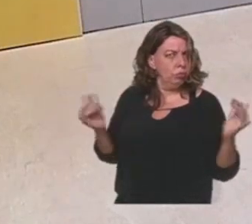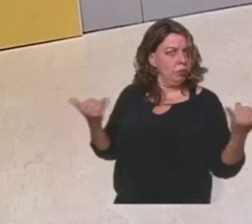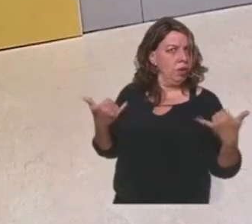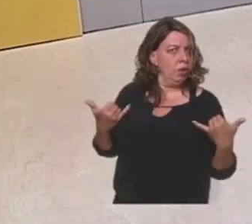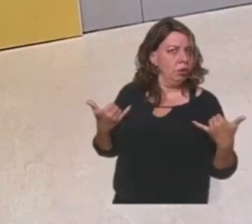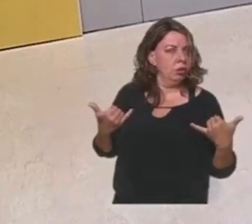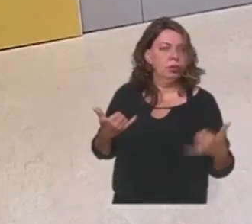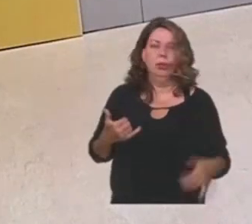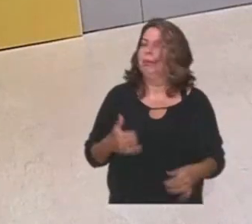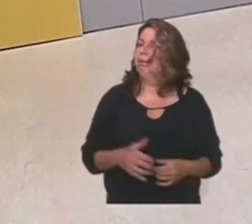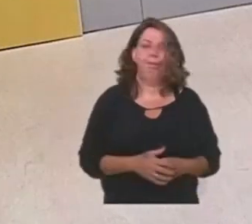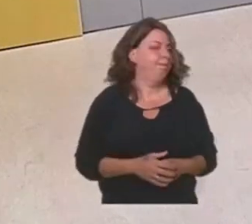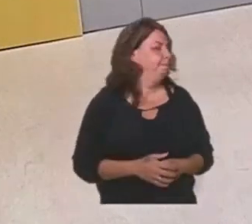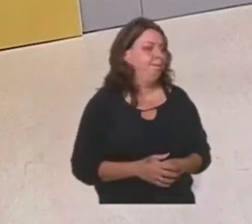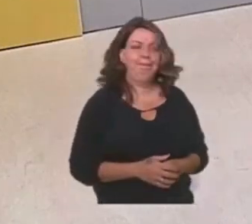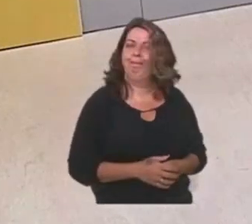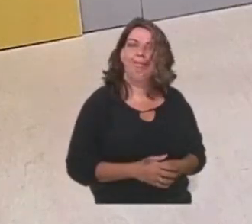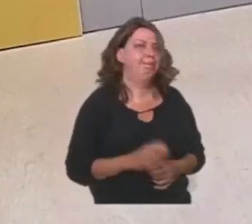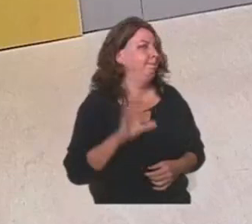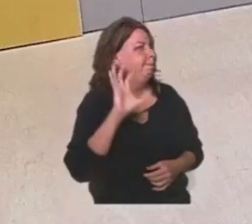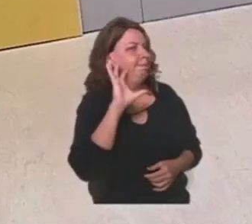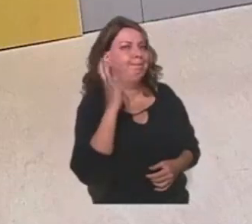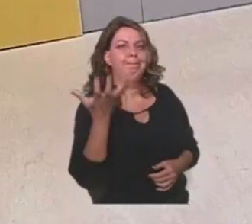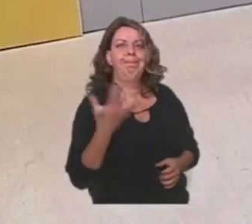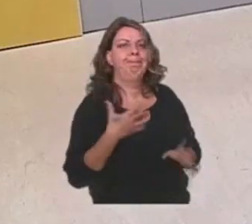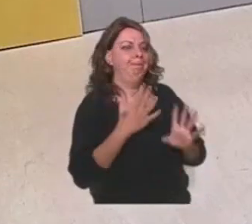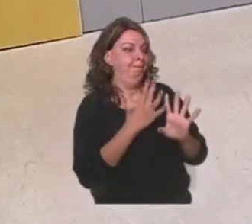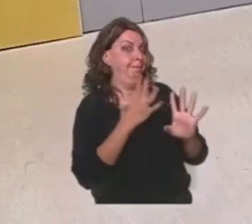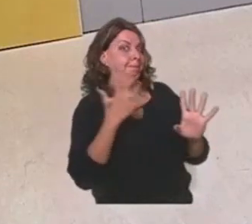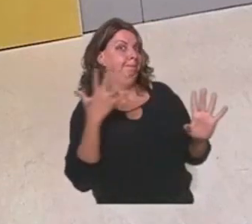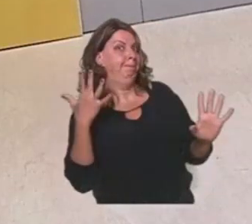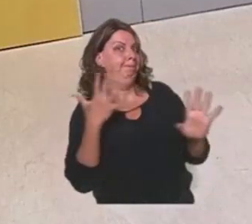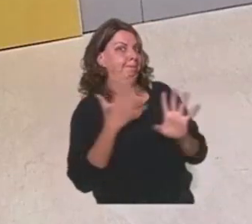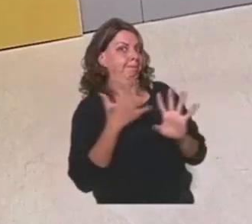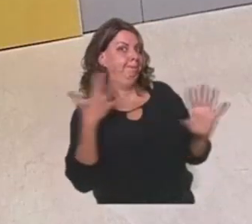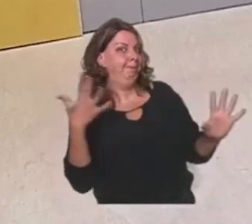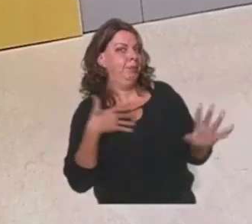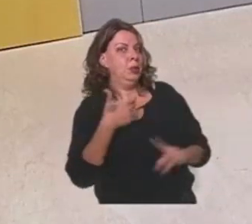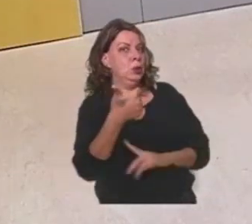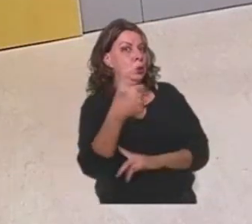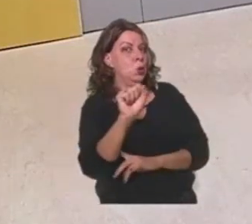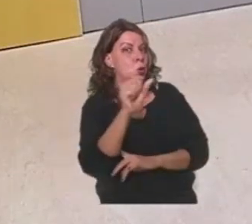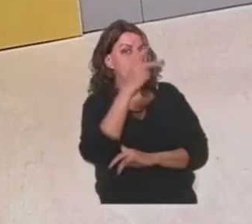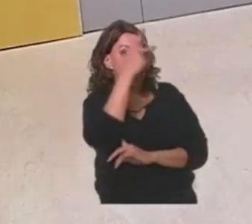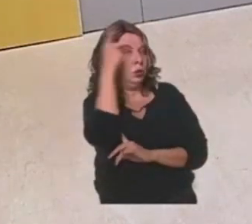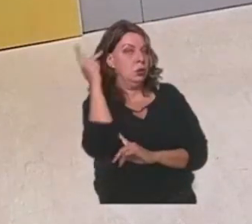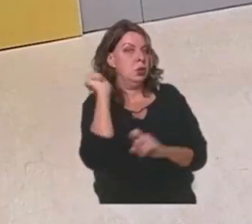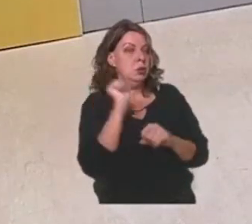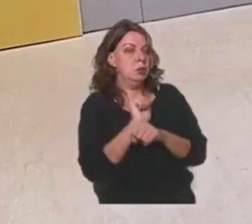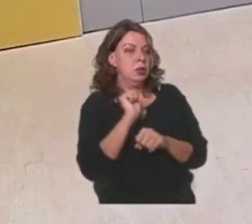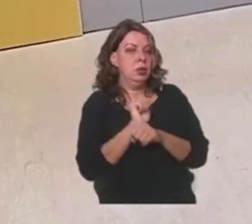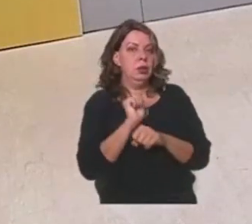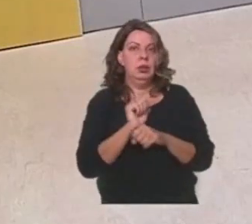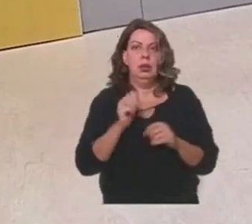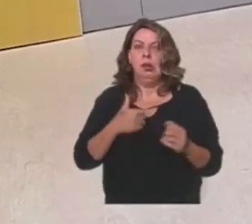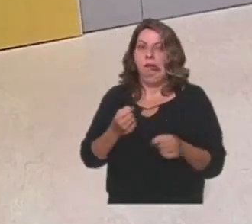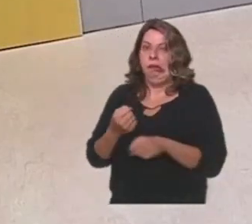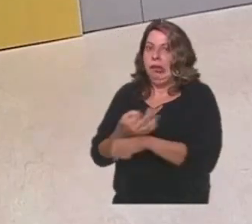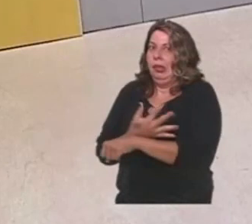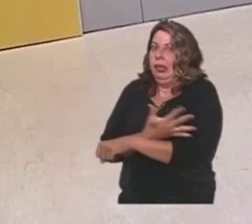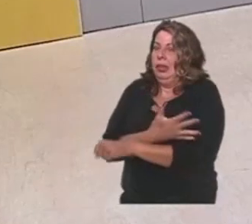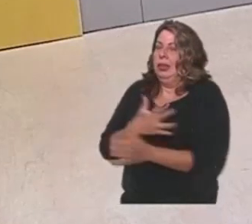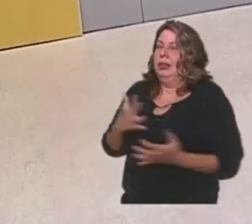aí. Não decidiu, só aumentou a fila. 18 títulos na expectativa. Tá emocionante,